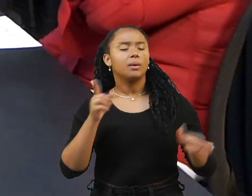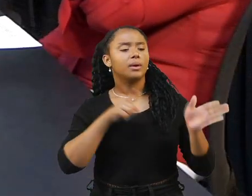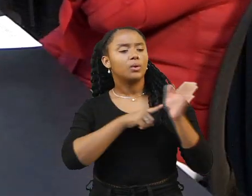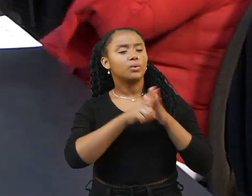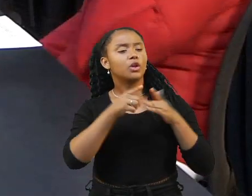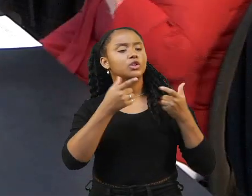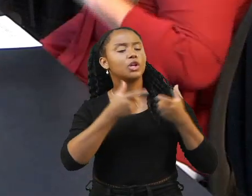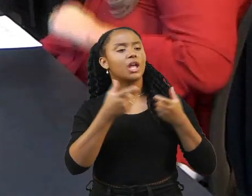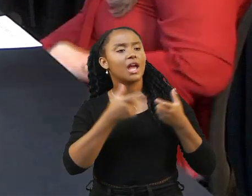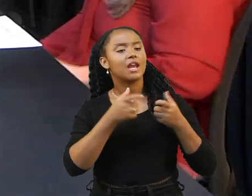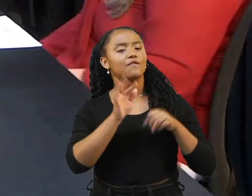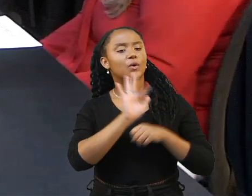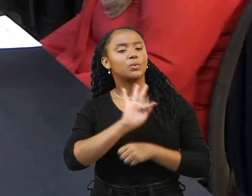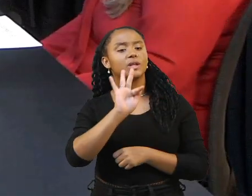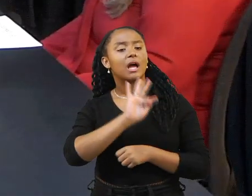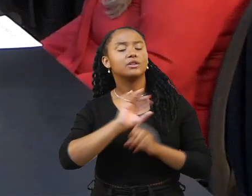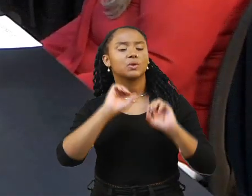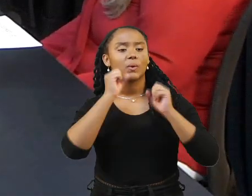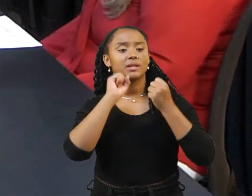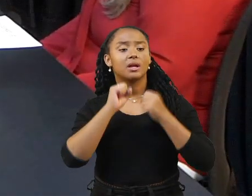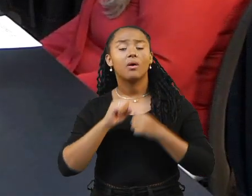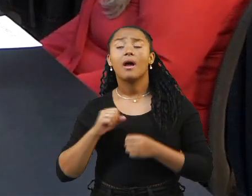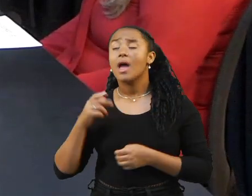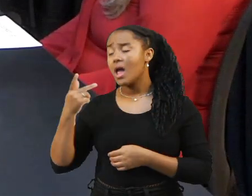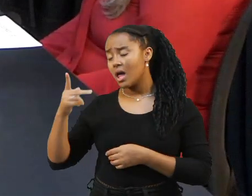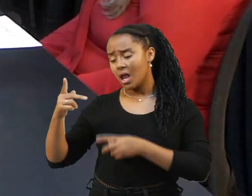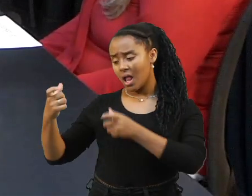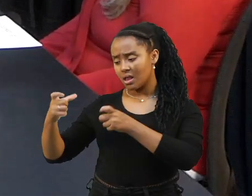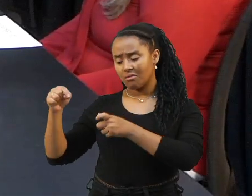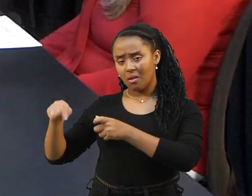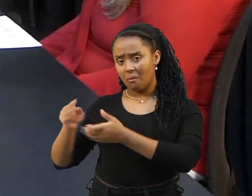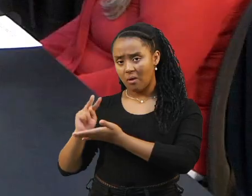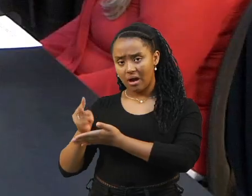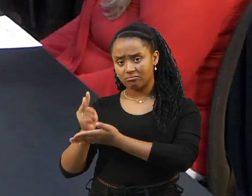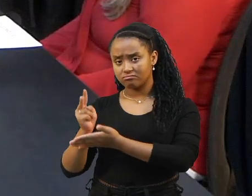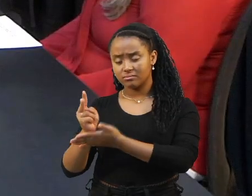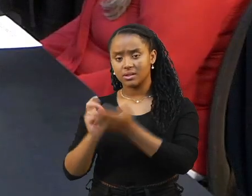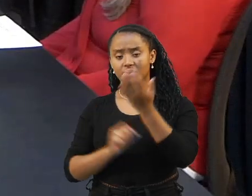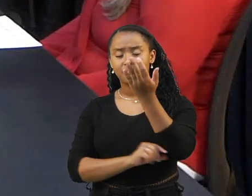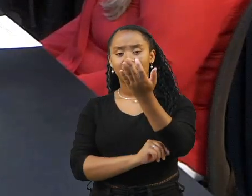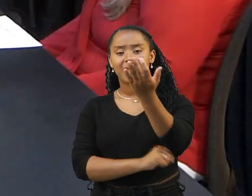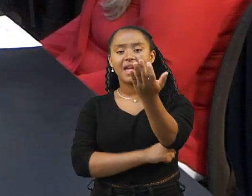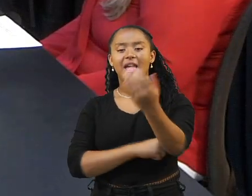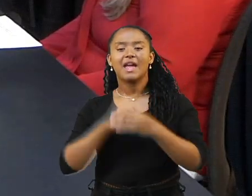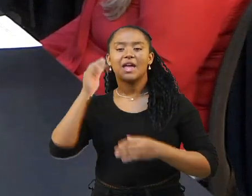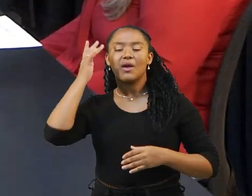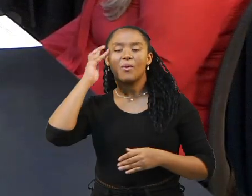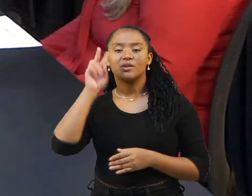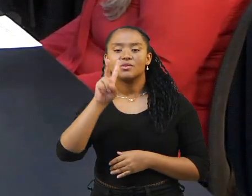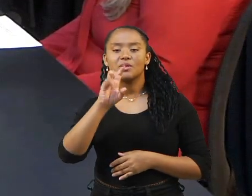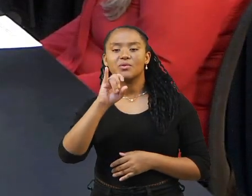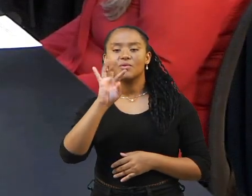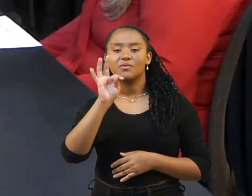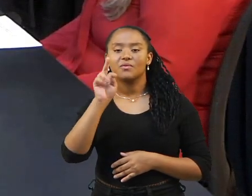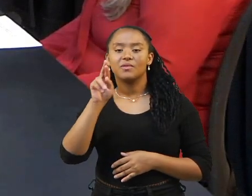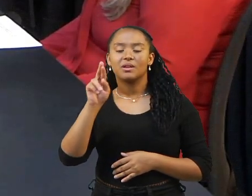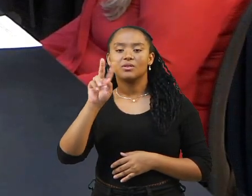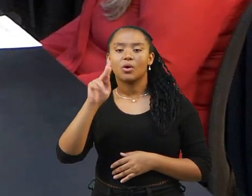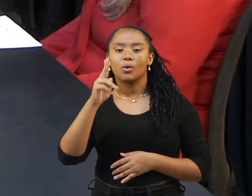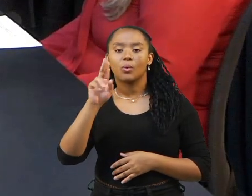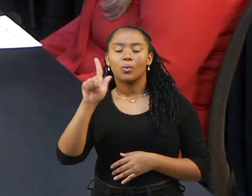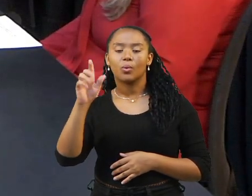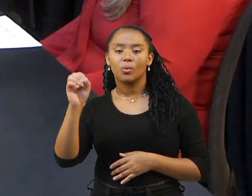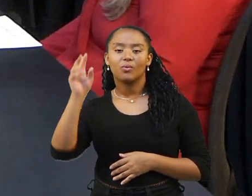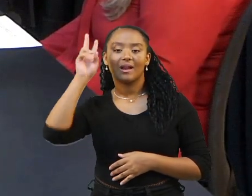Educação Física? Era lá mesmo. Lá mesmo? Só que lá era, acho que o Vitor Hugo vai lembrar, uma rinha